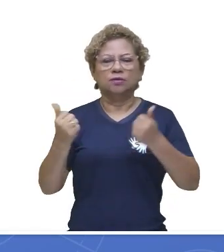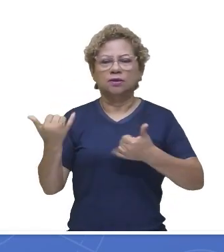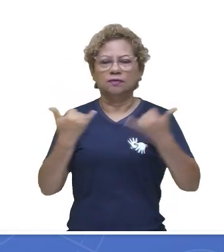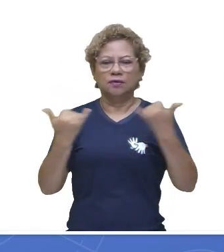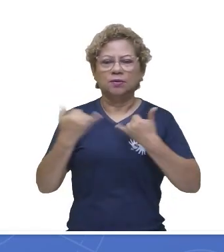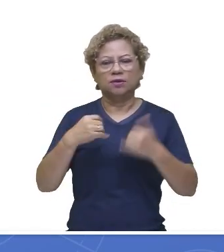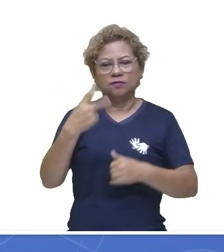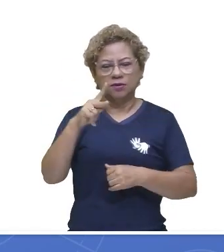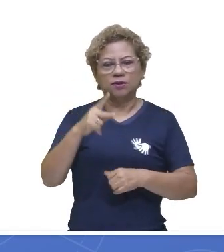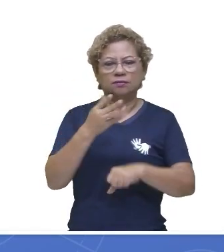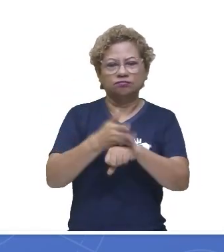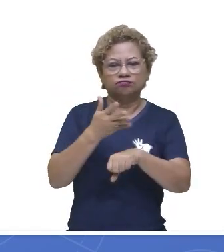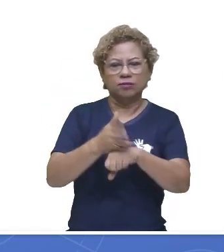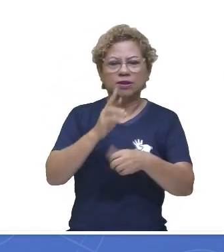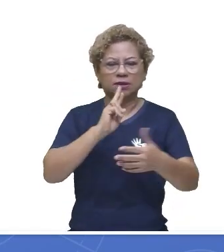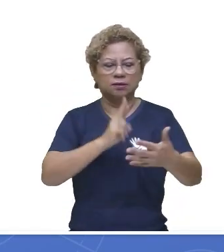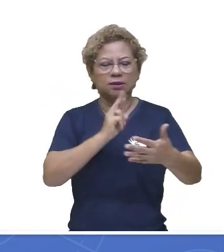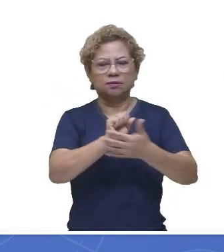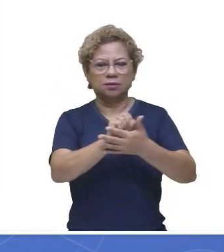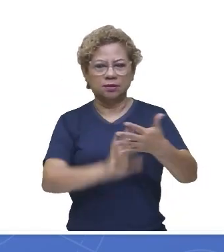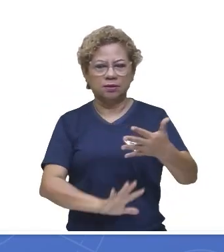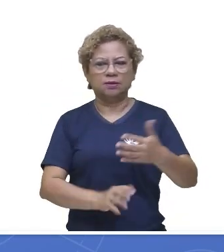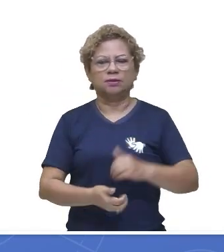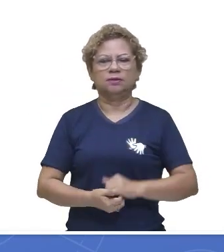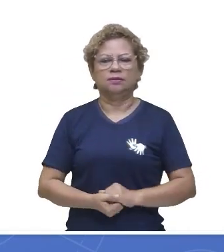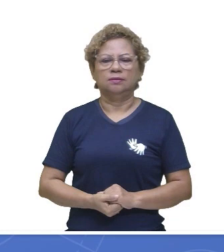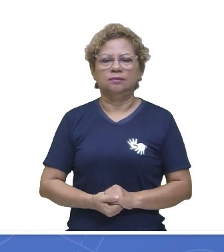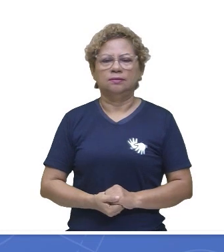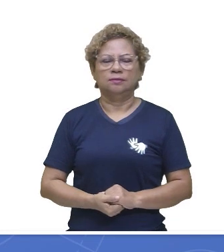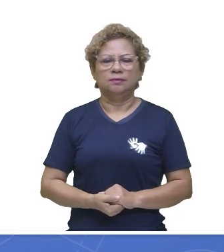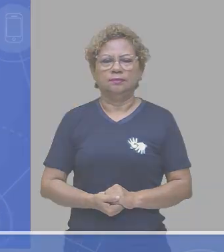nossa dinâmica local interativa.